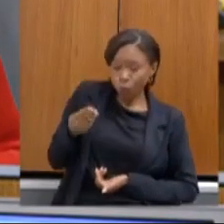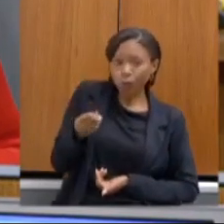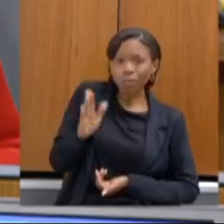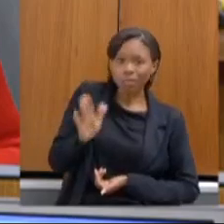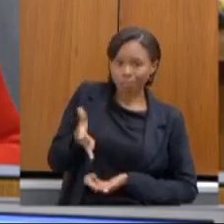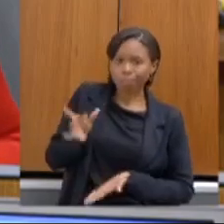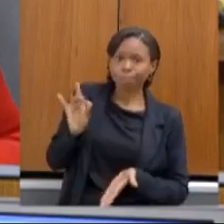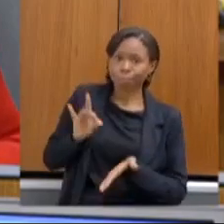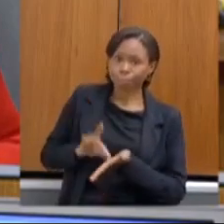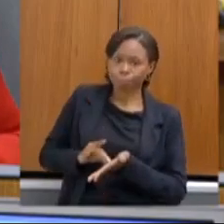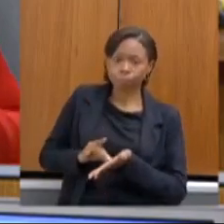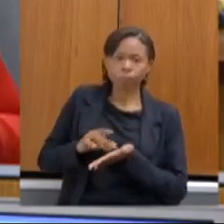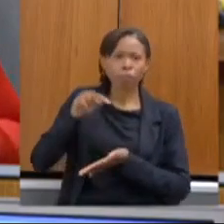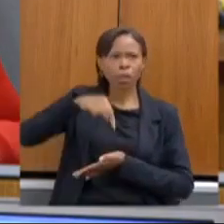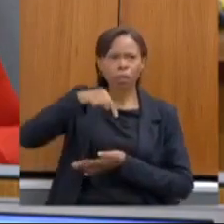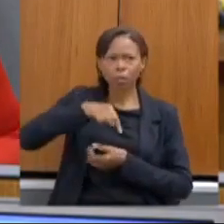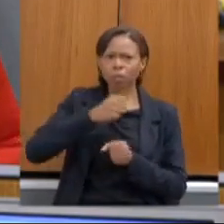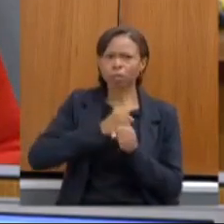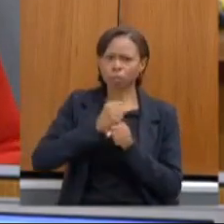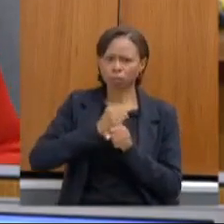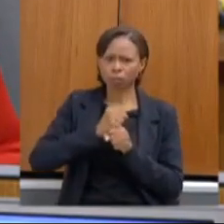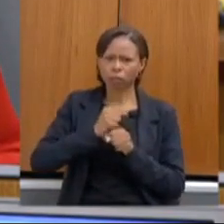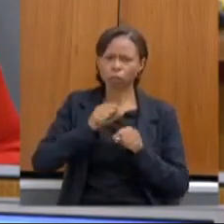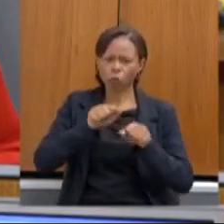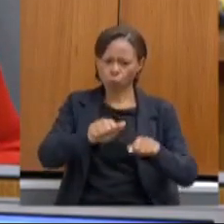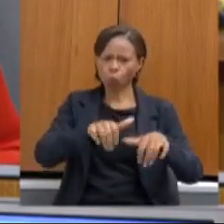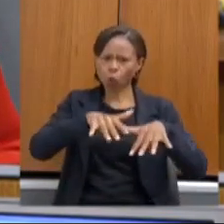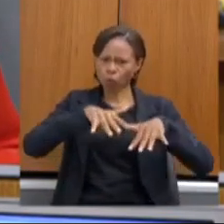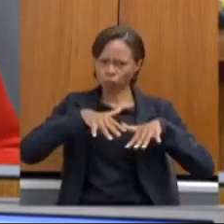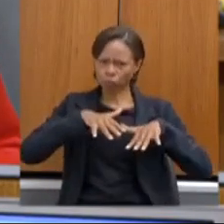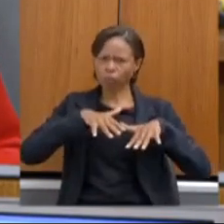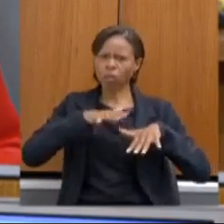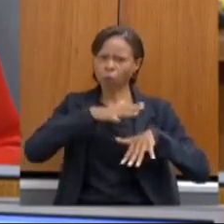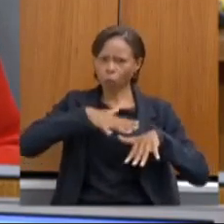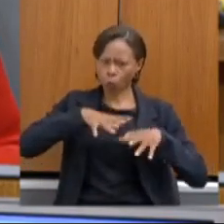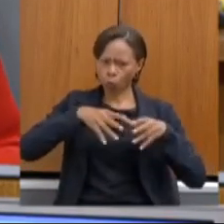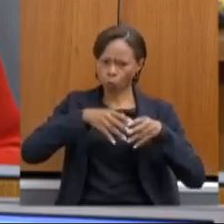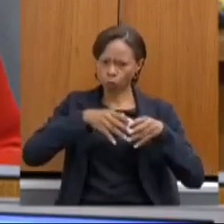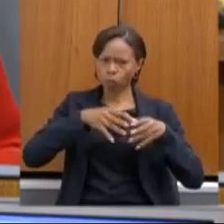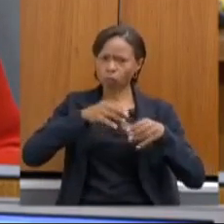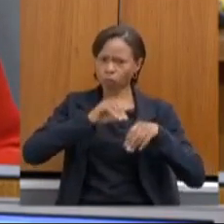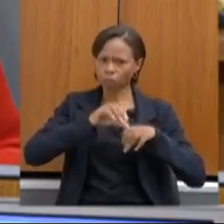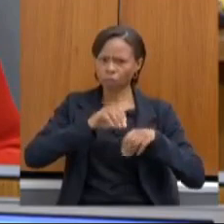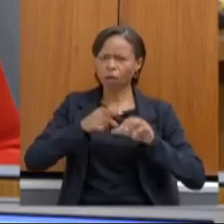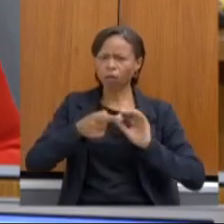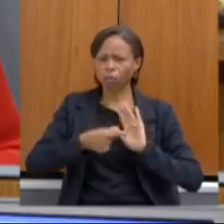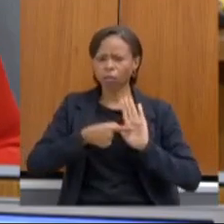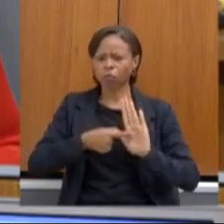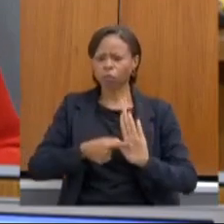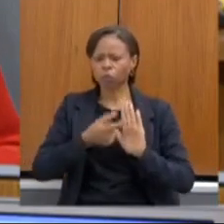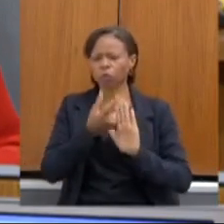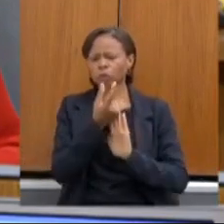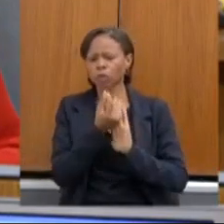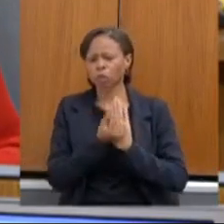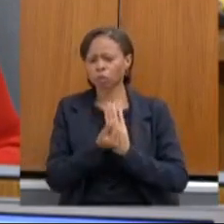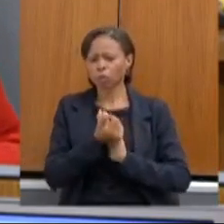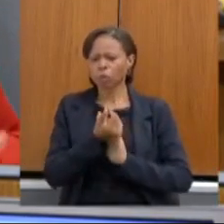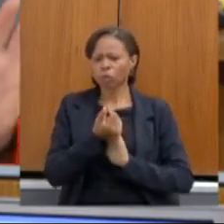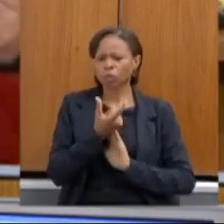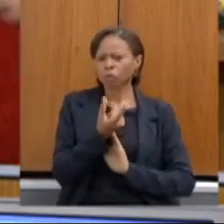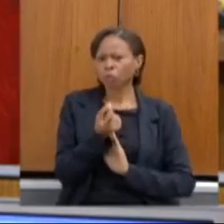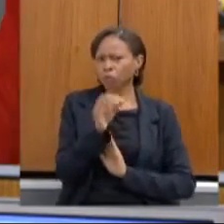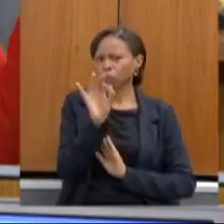previsão precisa é para esse ano numa audiência que nós realizamos a comissão de educação é apontavam execução de vinte por cento